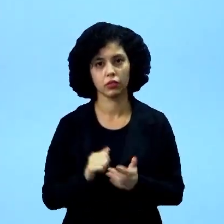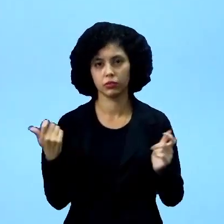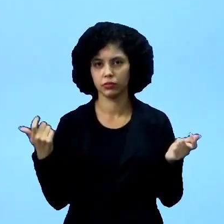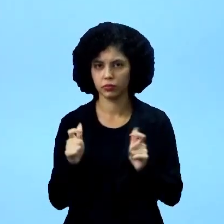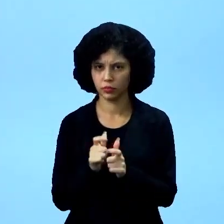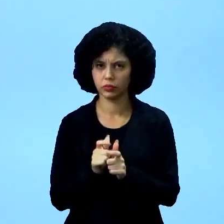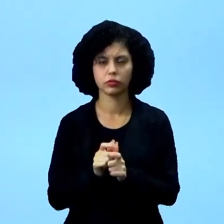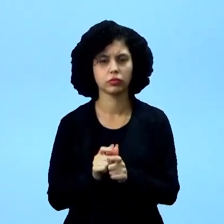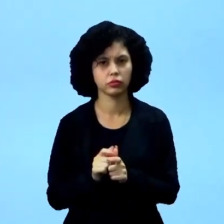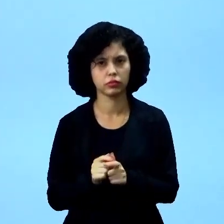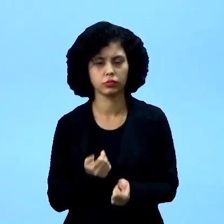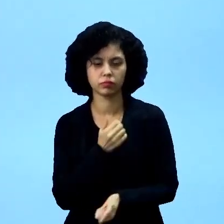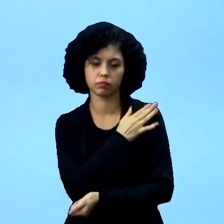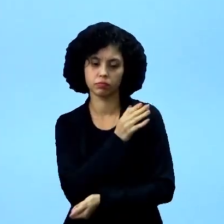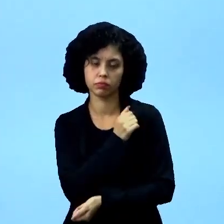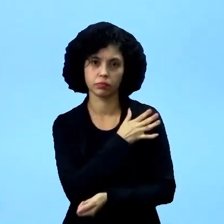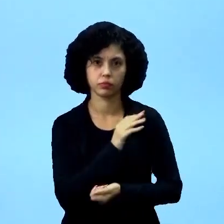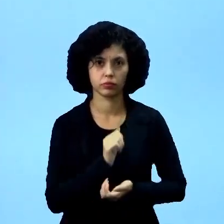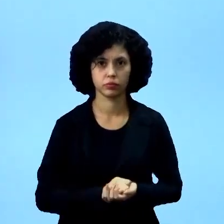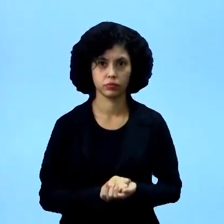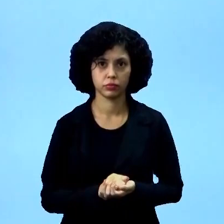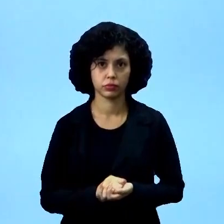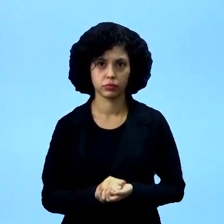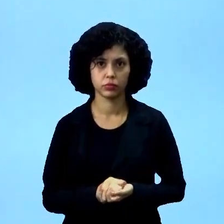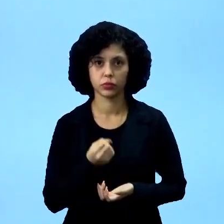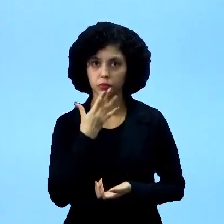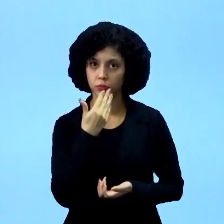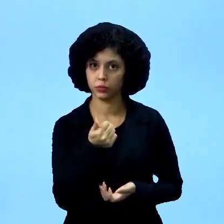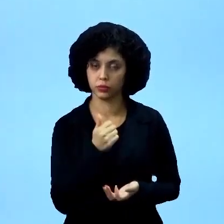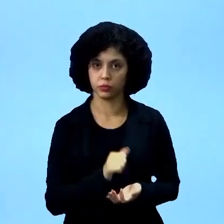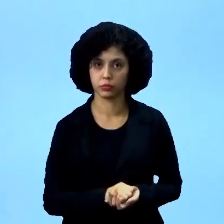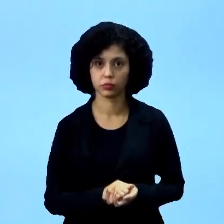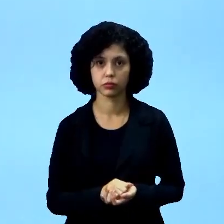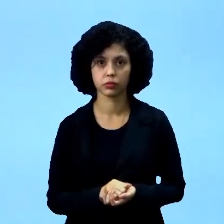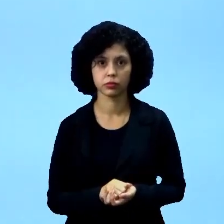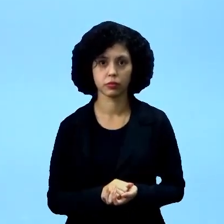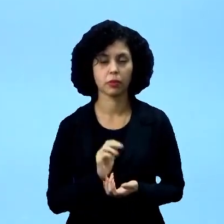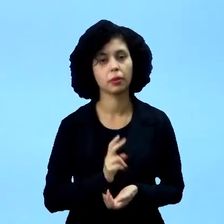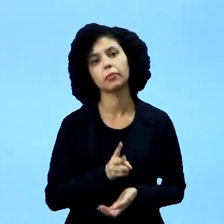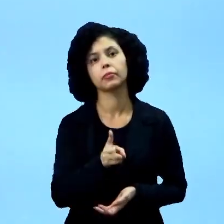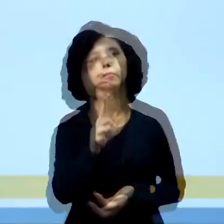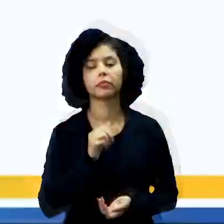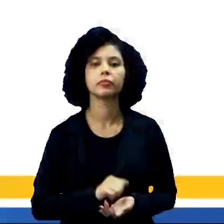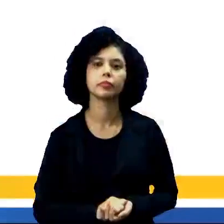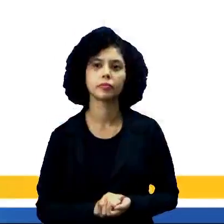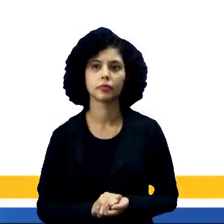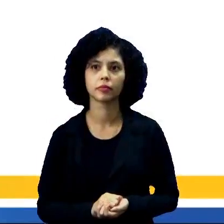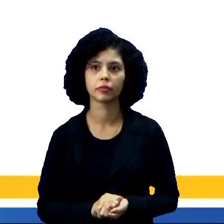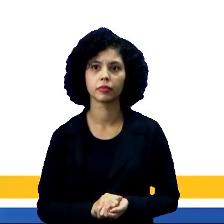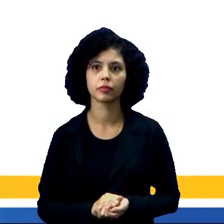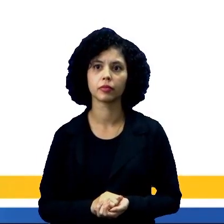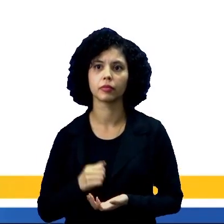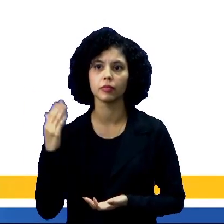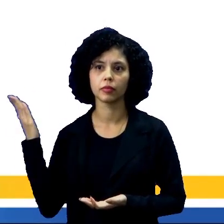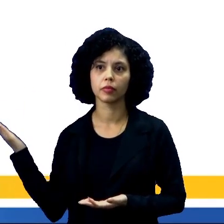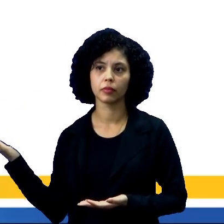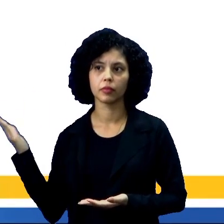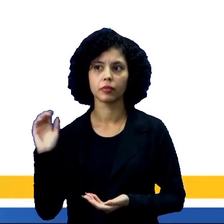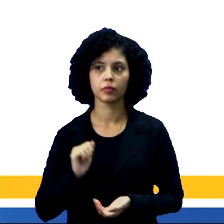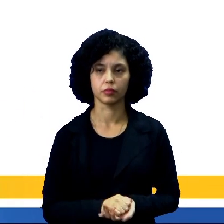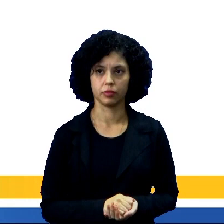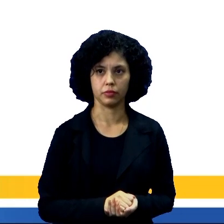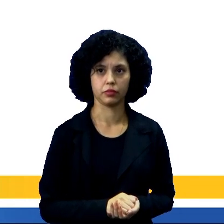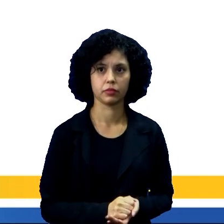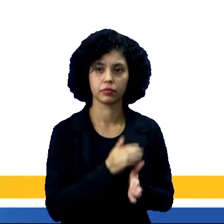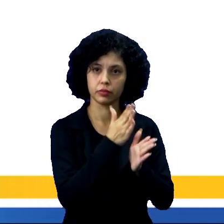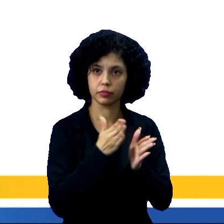minimizar esses efeitos preconceituosos e discriminatórios. Tranquilo? Então, seguindo mais um pouquinho, a gente apresenta aqui